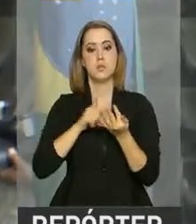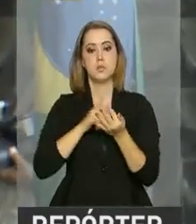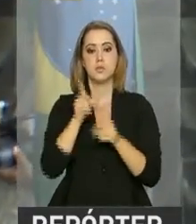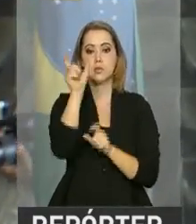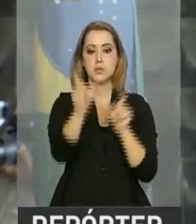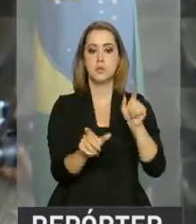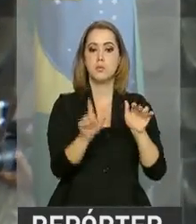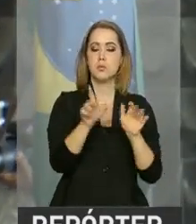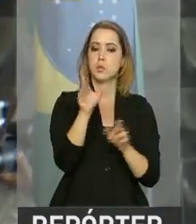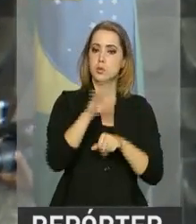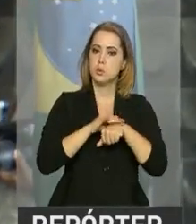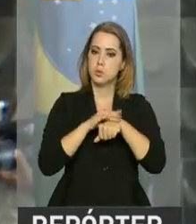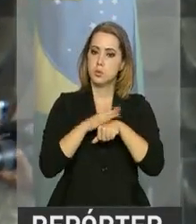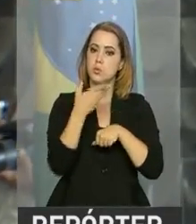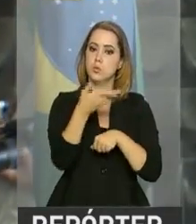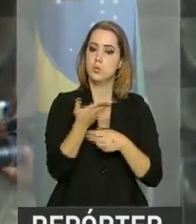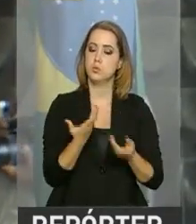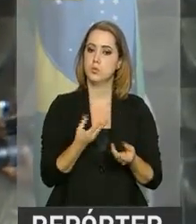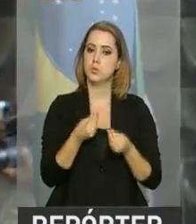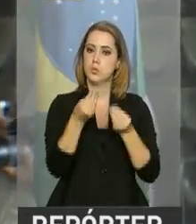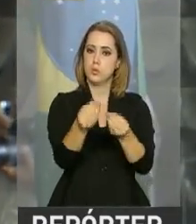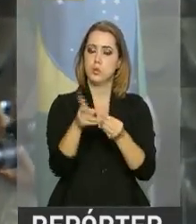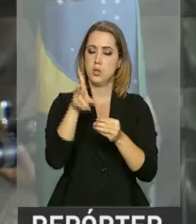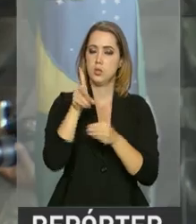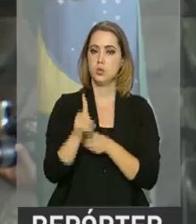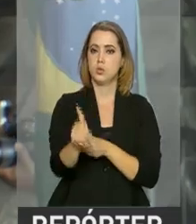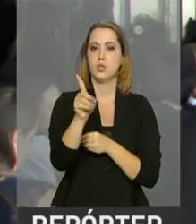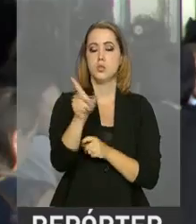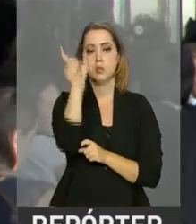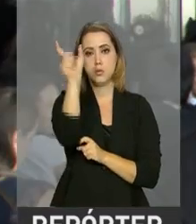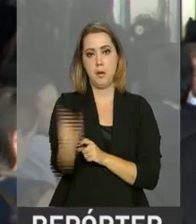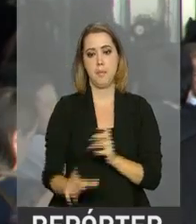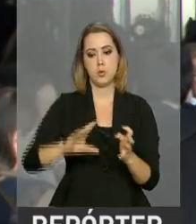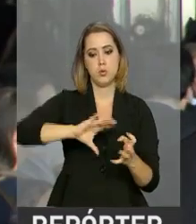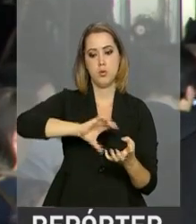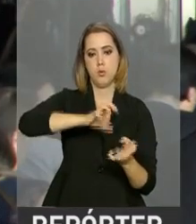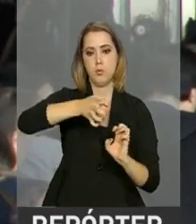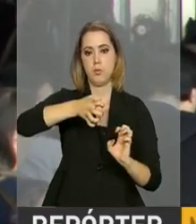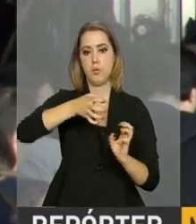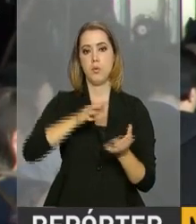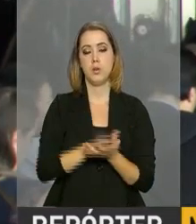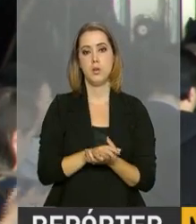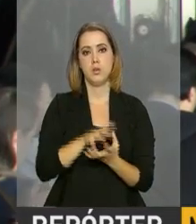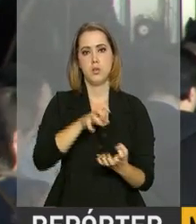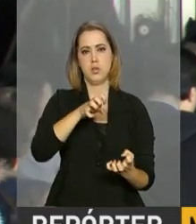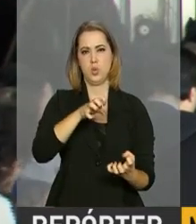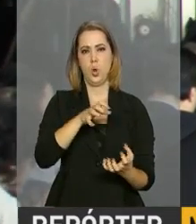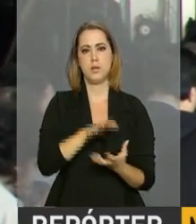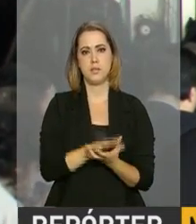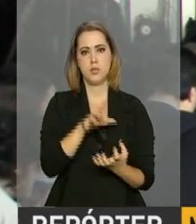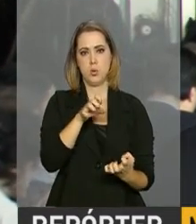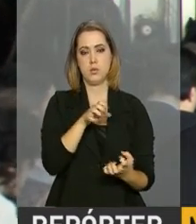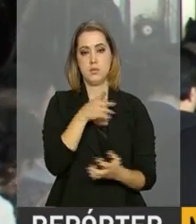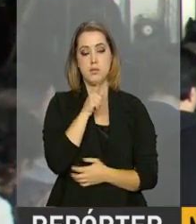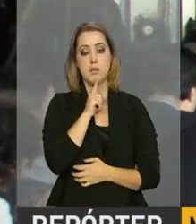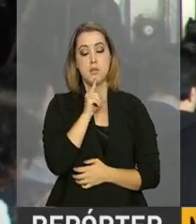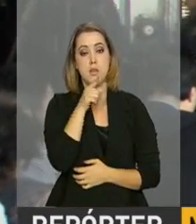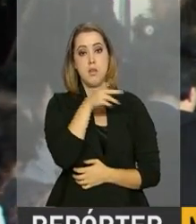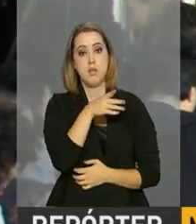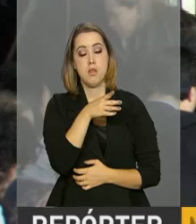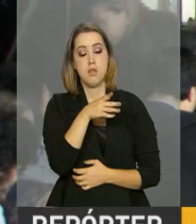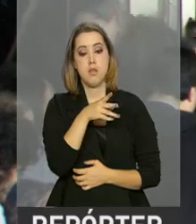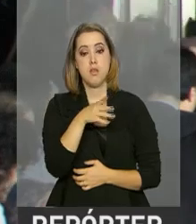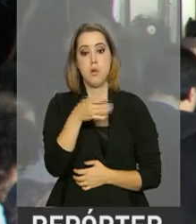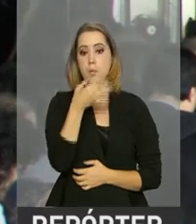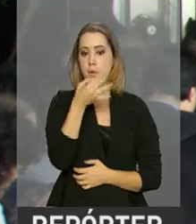premiação na categoria garantia dos direitos da pessoa idosa eu acho importante a pessoa ser homenageada enquanto tá viva